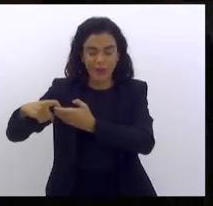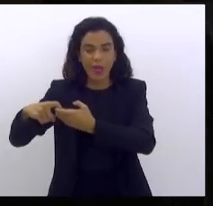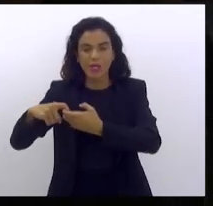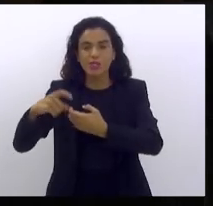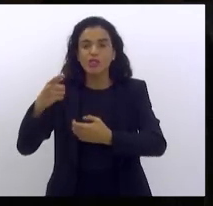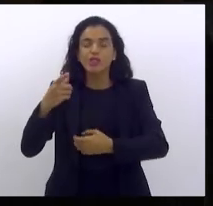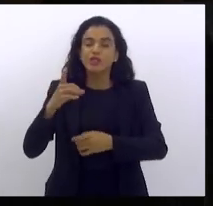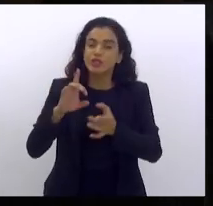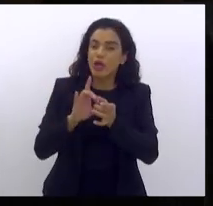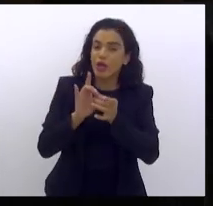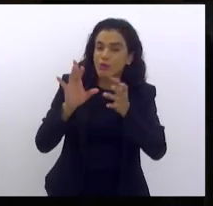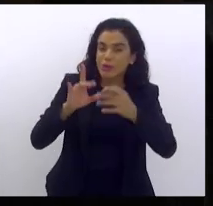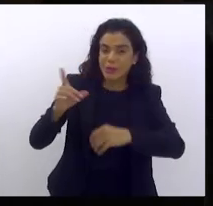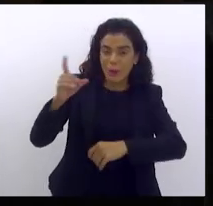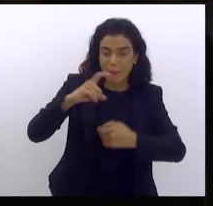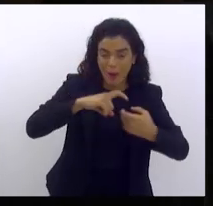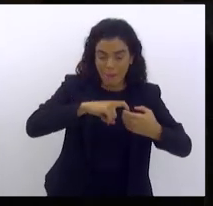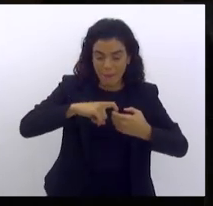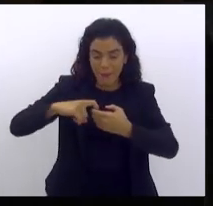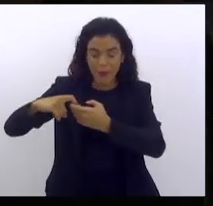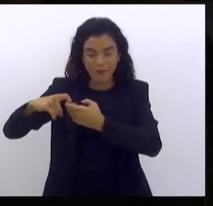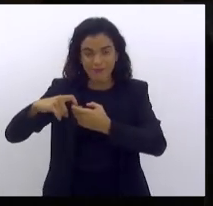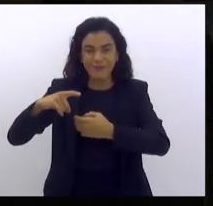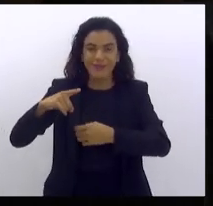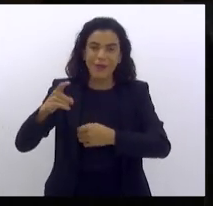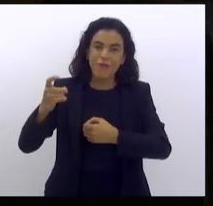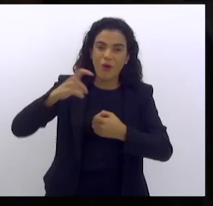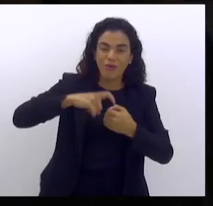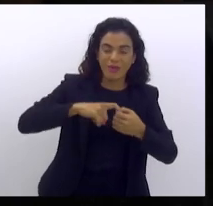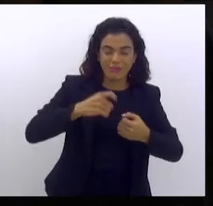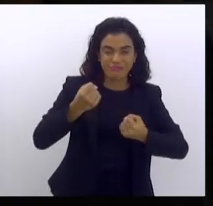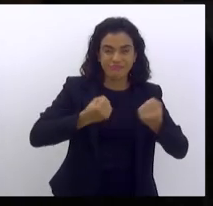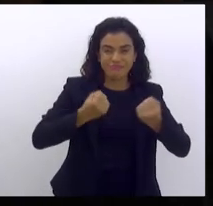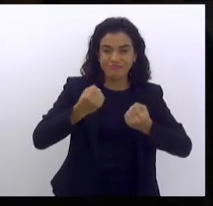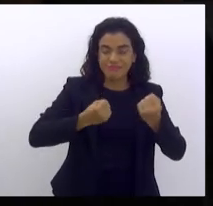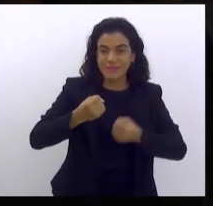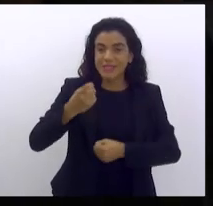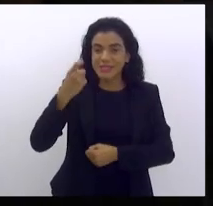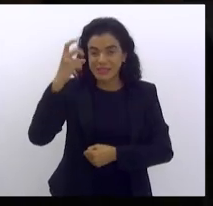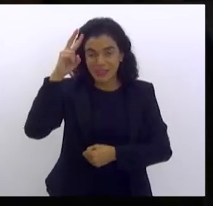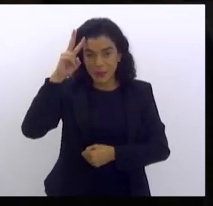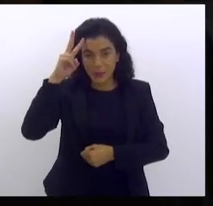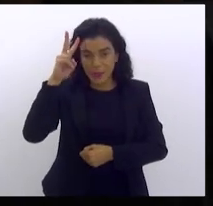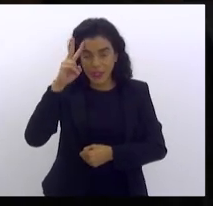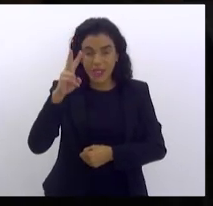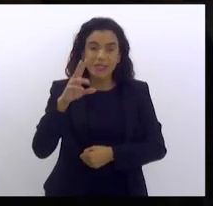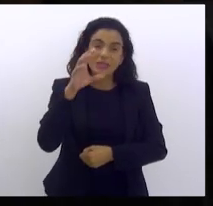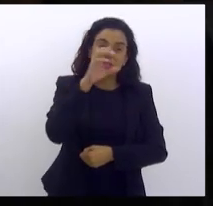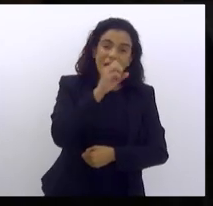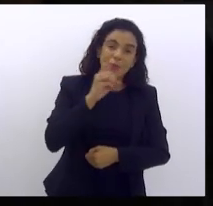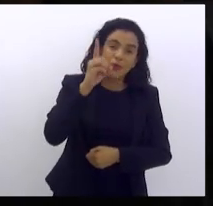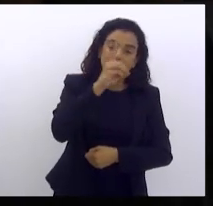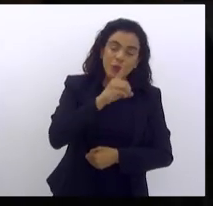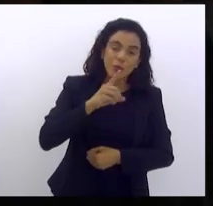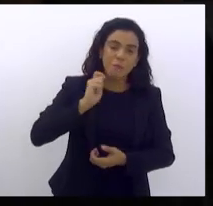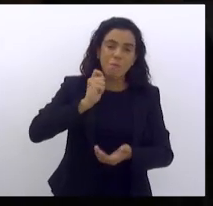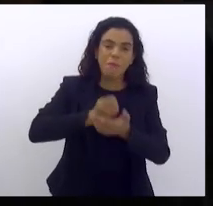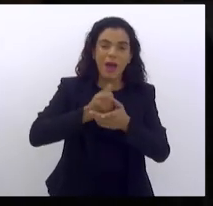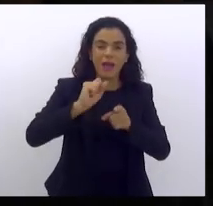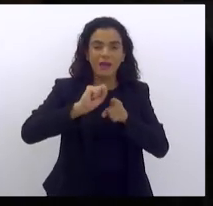retirá-lo na segunda. E esses dois dias vai pagar o